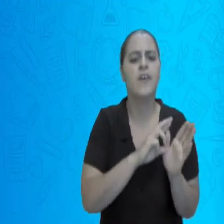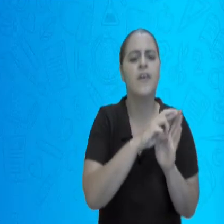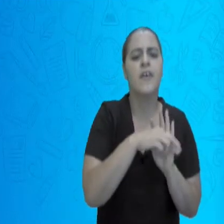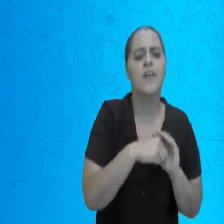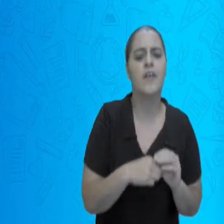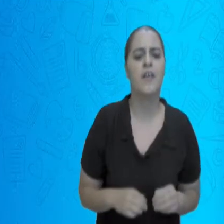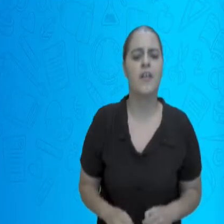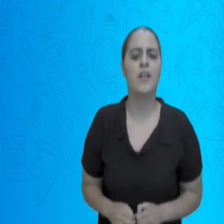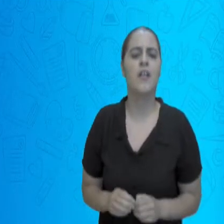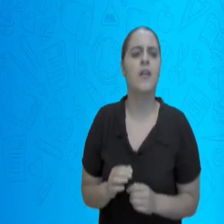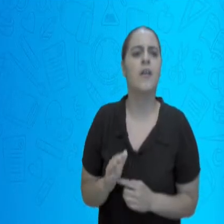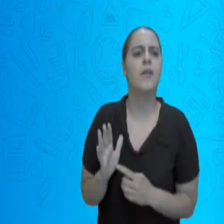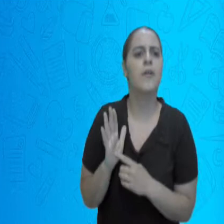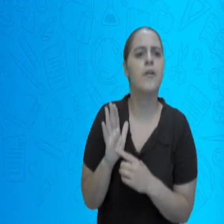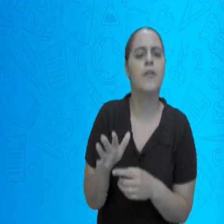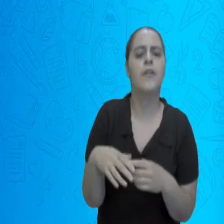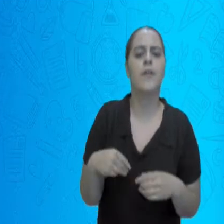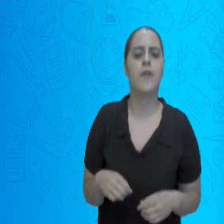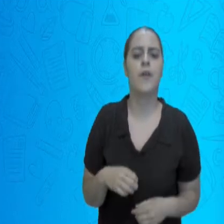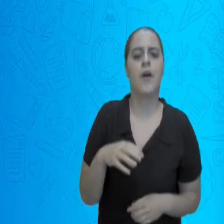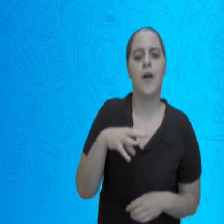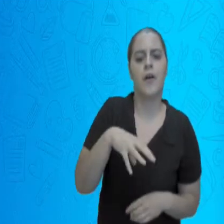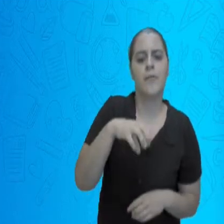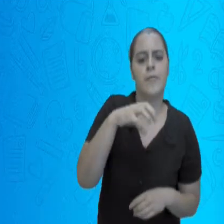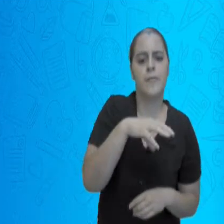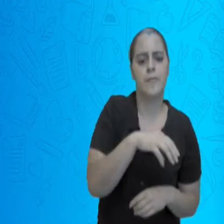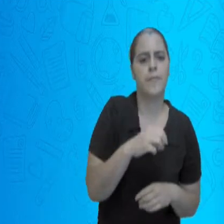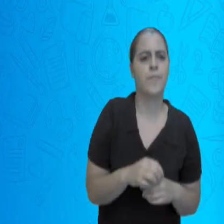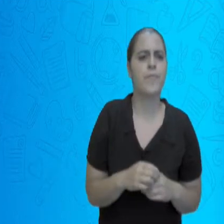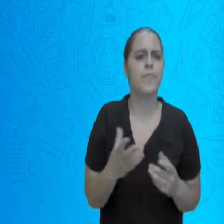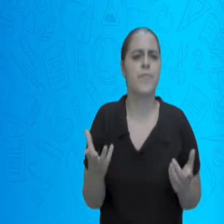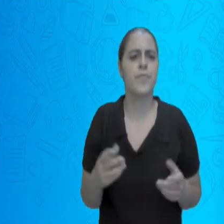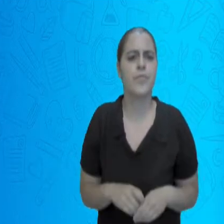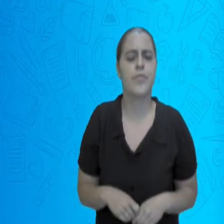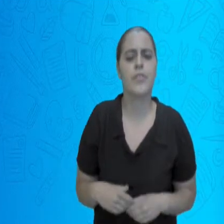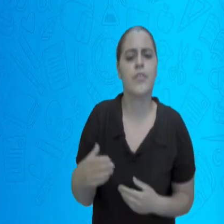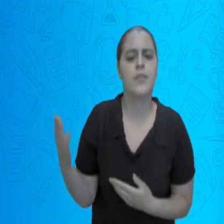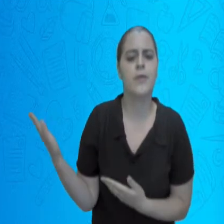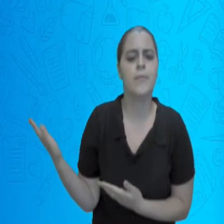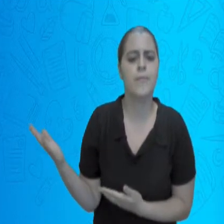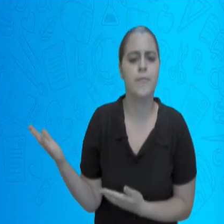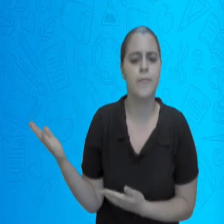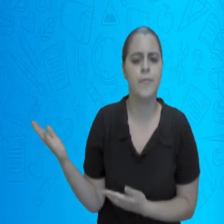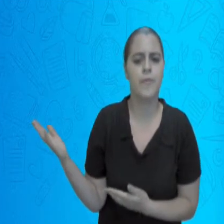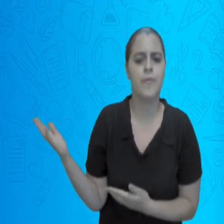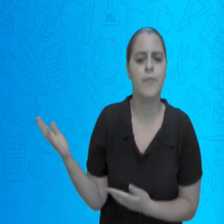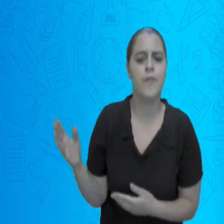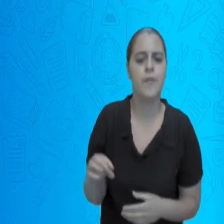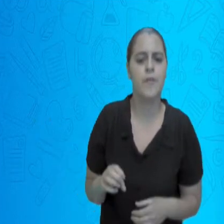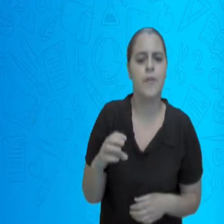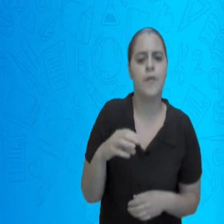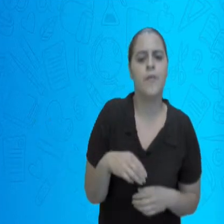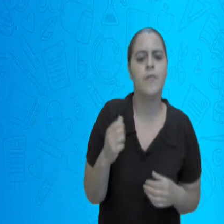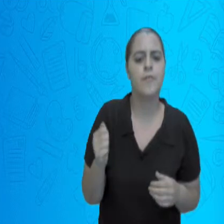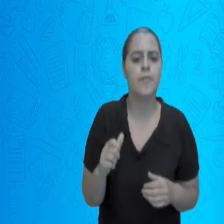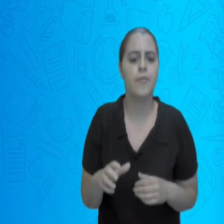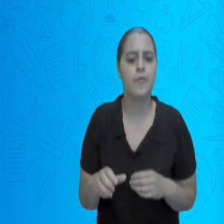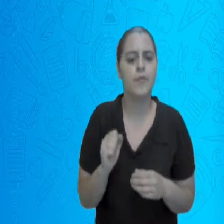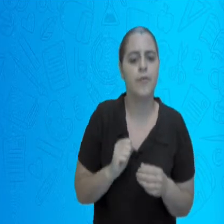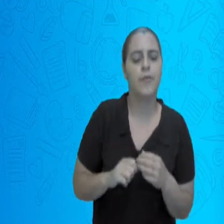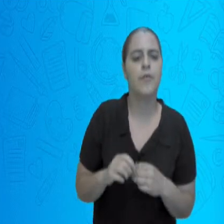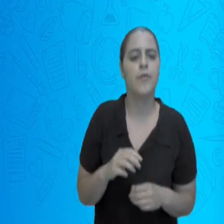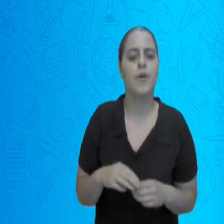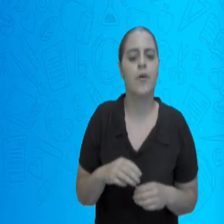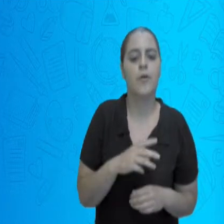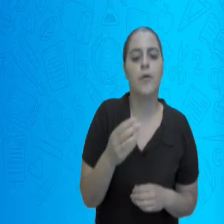é repleto de algas e protozoários. As algas, algumas são usadas